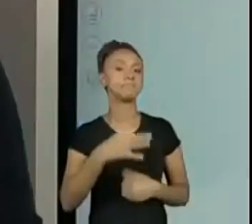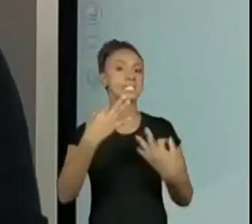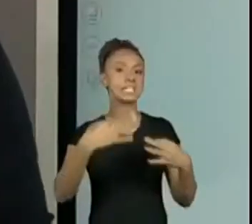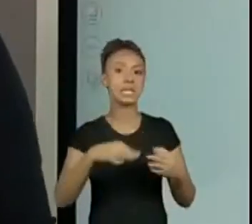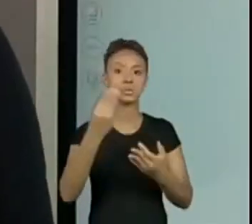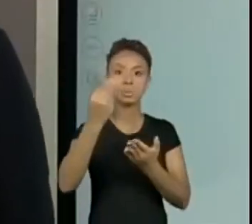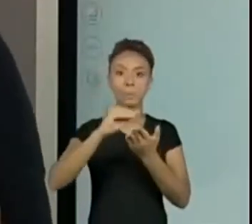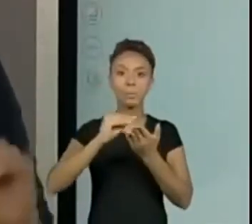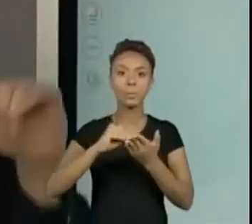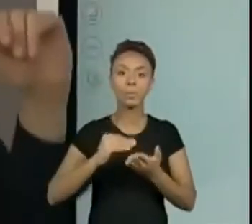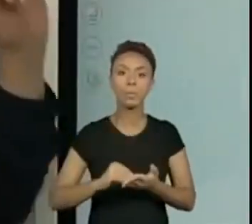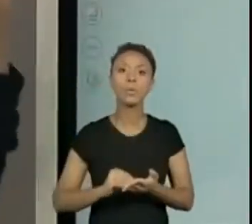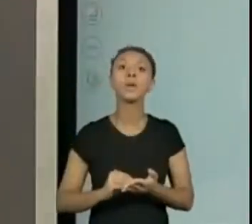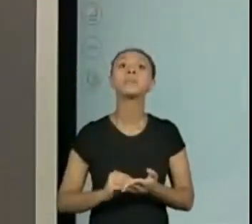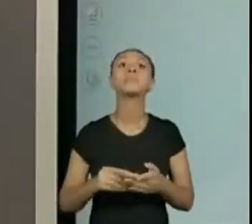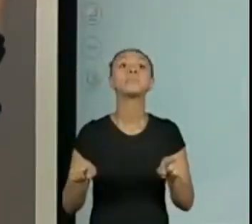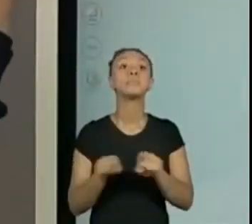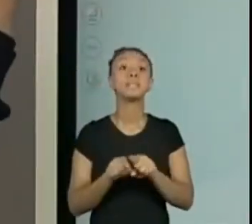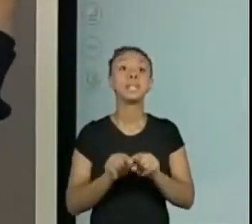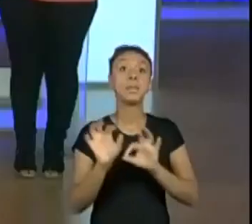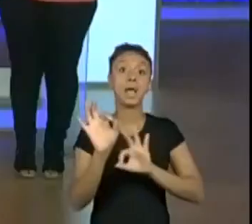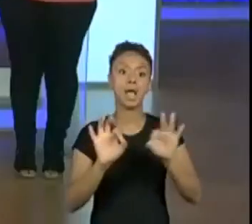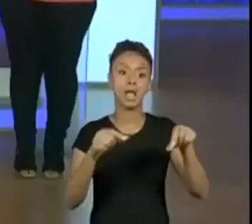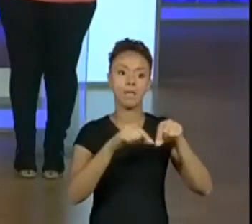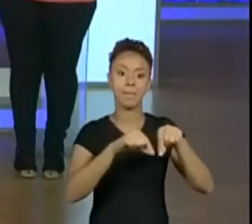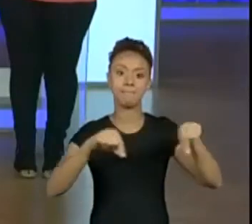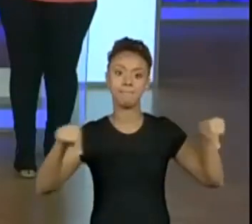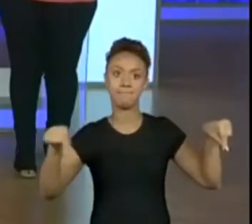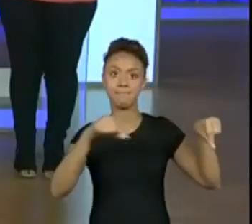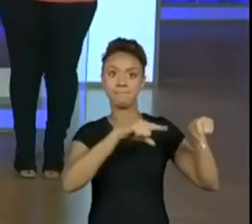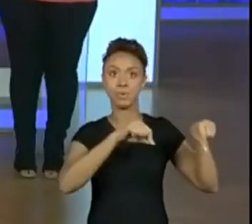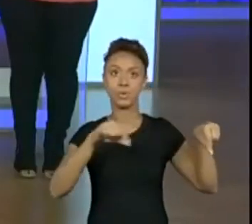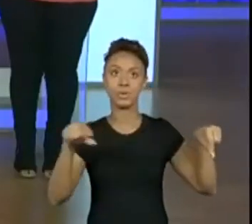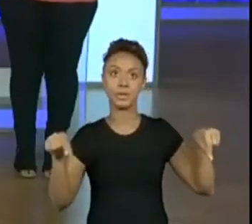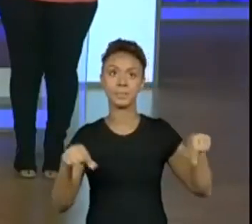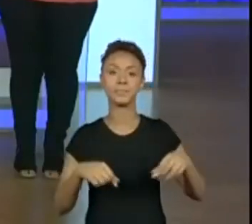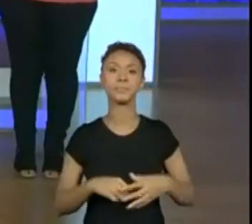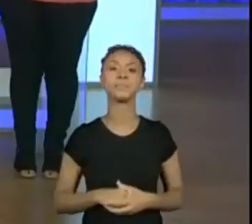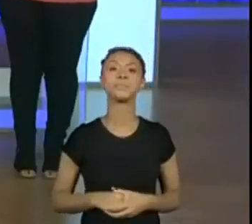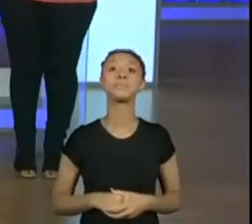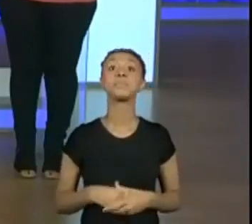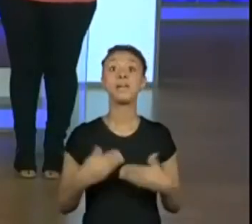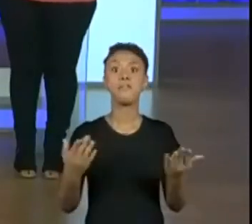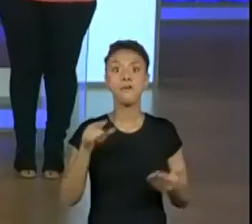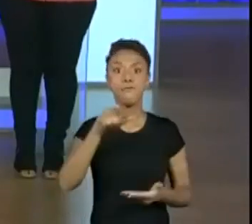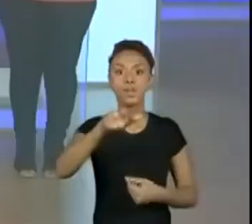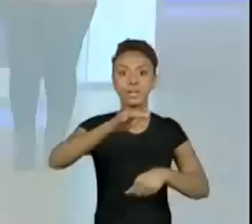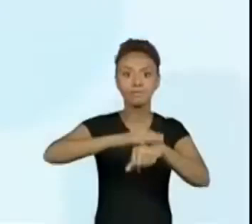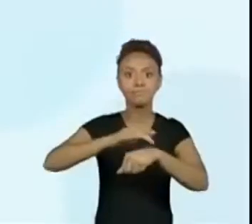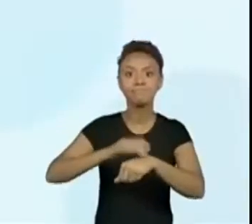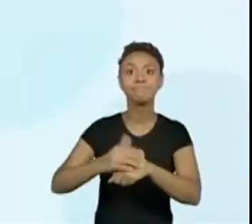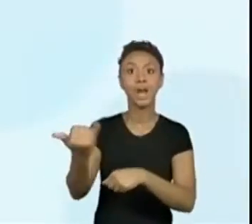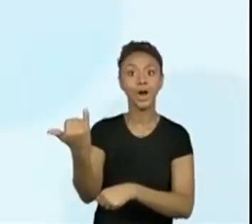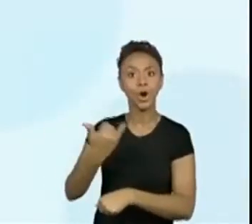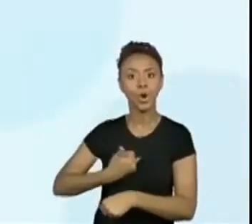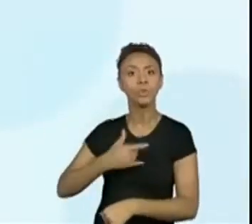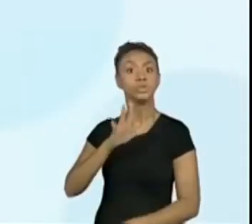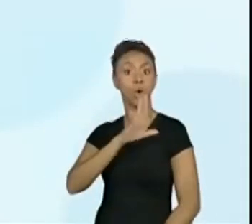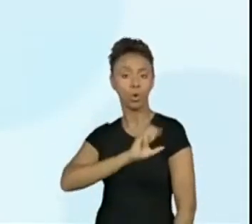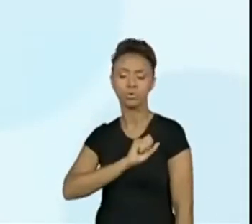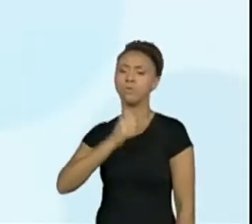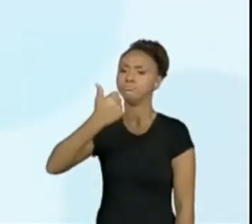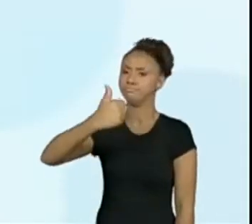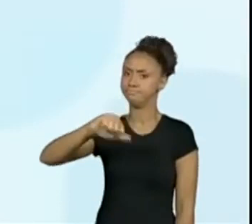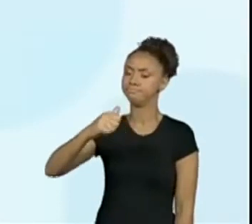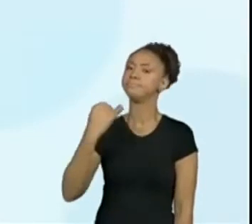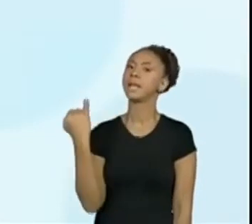deixar separadinho para a gente montar o nosso mural. Então, conta para a gente Se vocês gostaram dessa aula, é